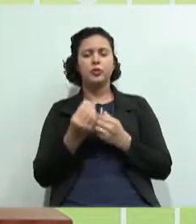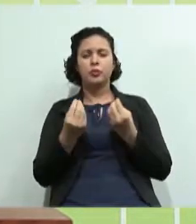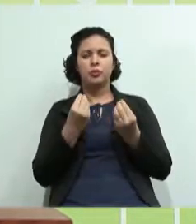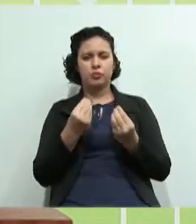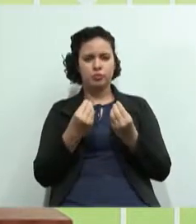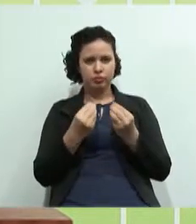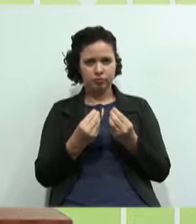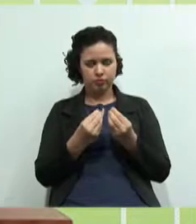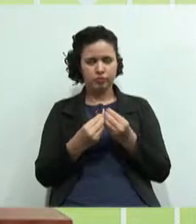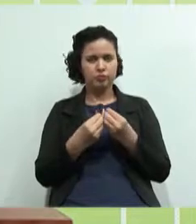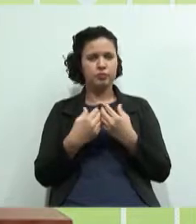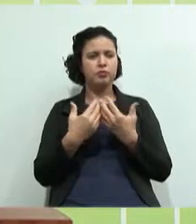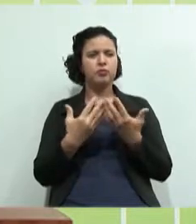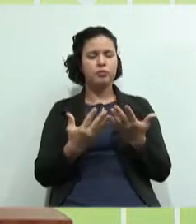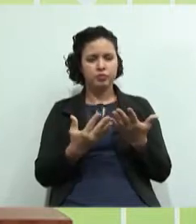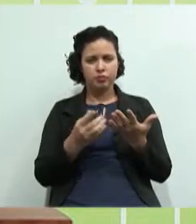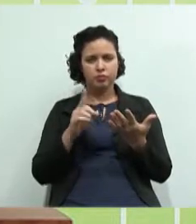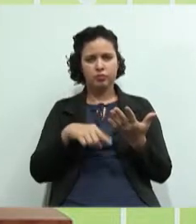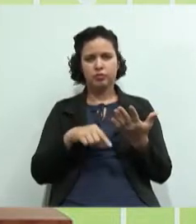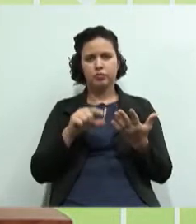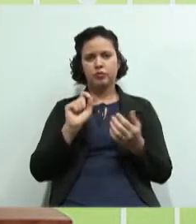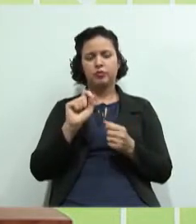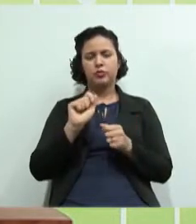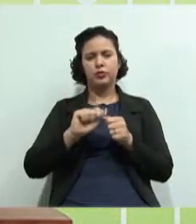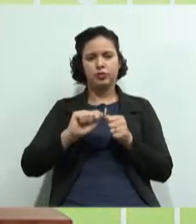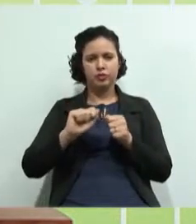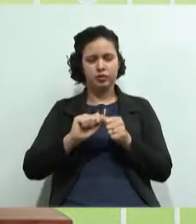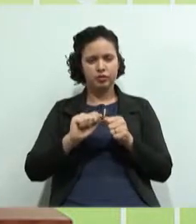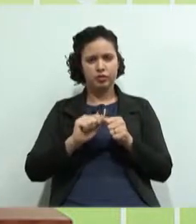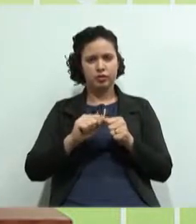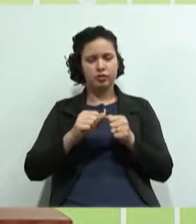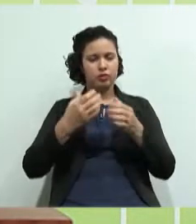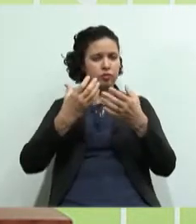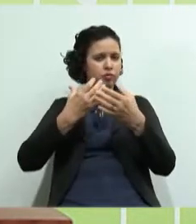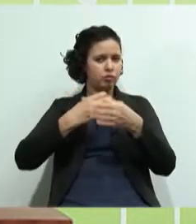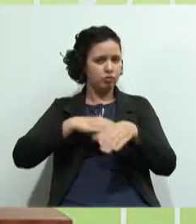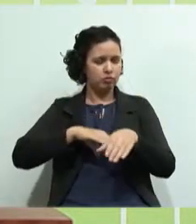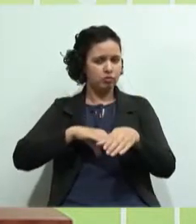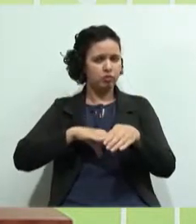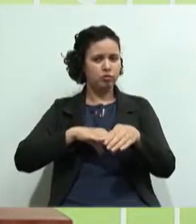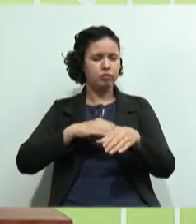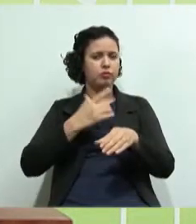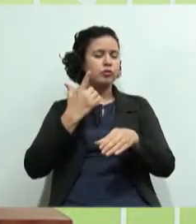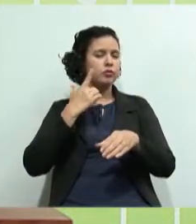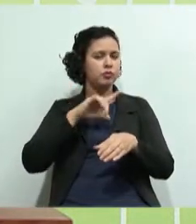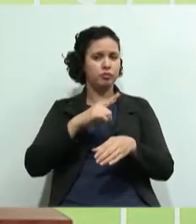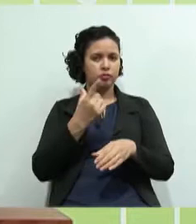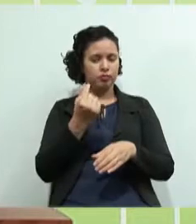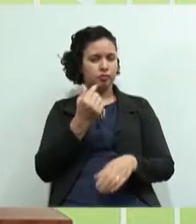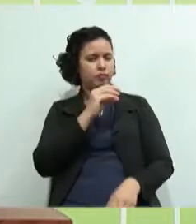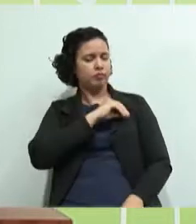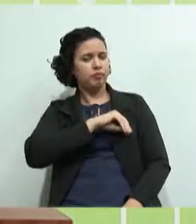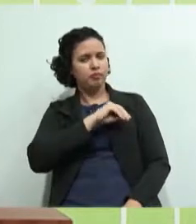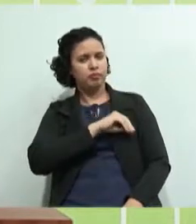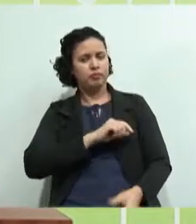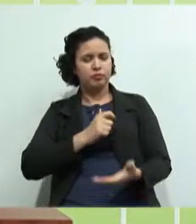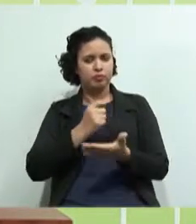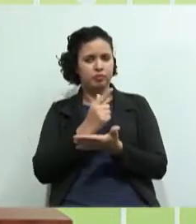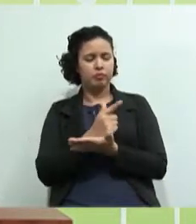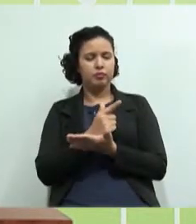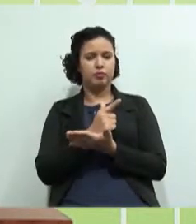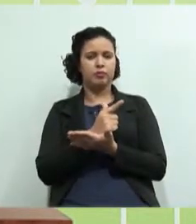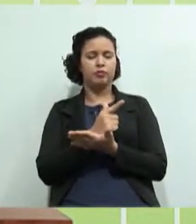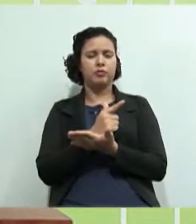lá? Não é verdade? Ah, de repente se eu prestar um concurso público e já receber um salário, eu já vou conseguir pagar o meu curso